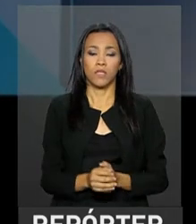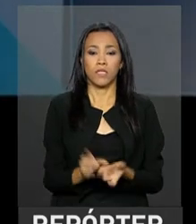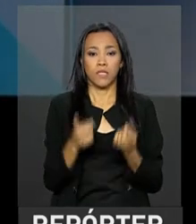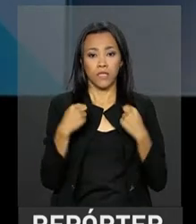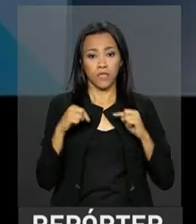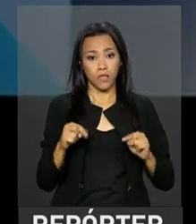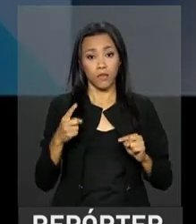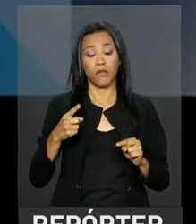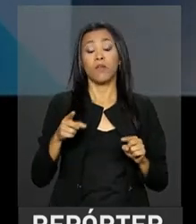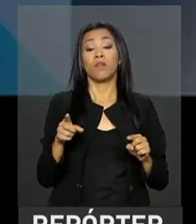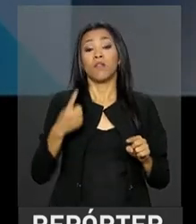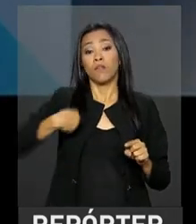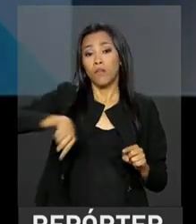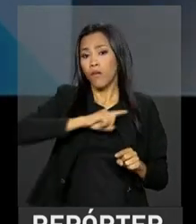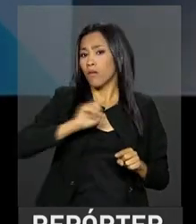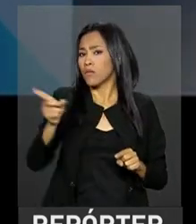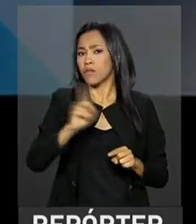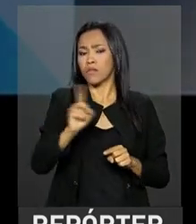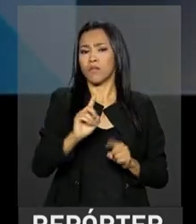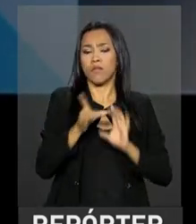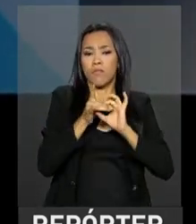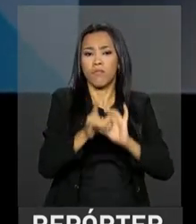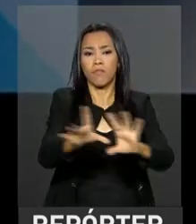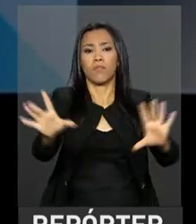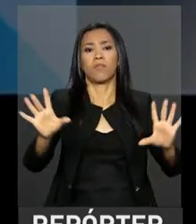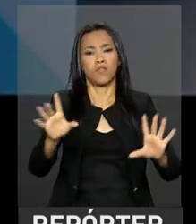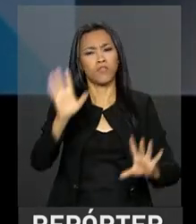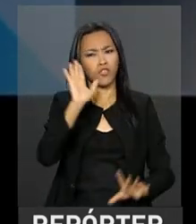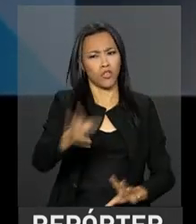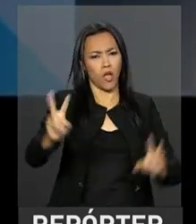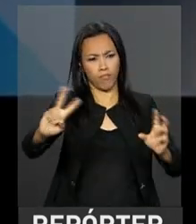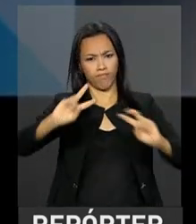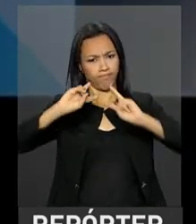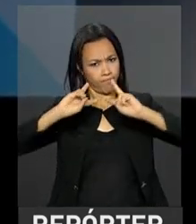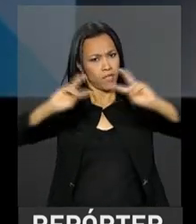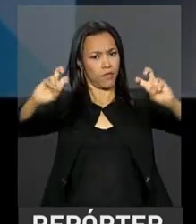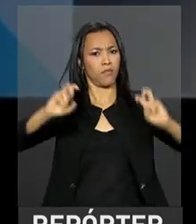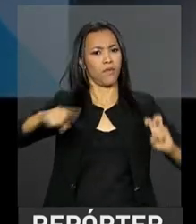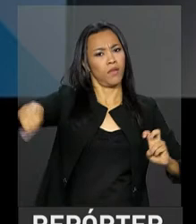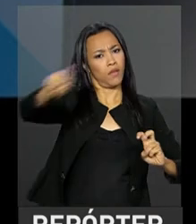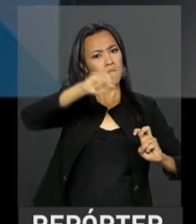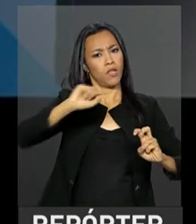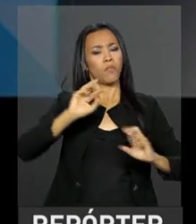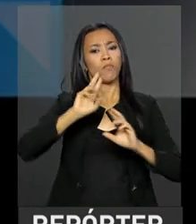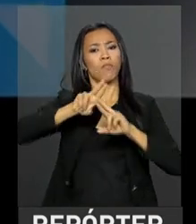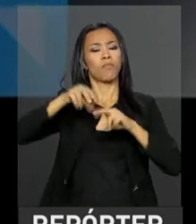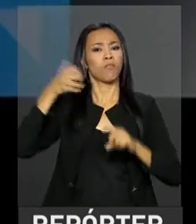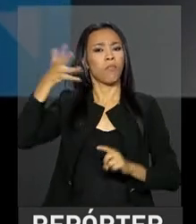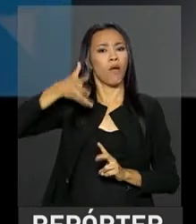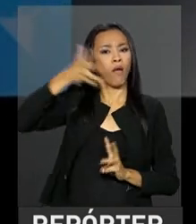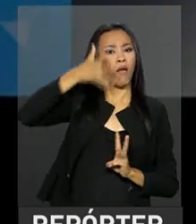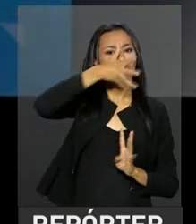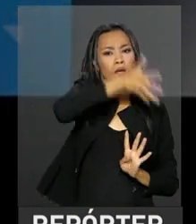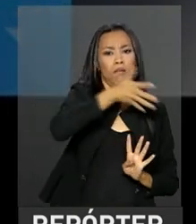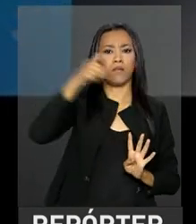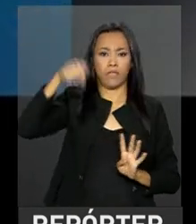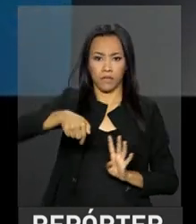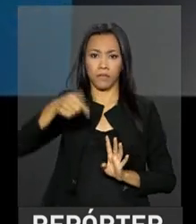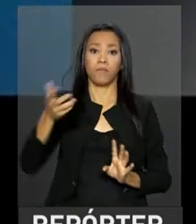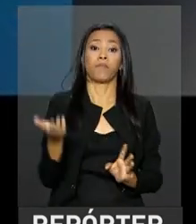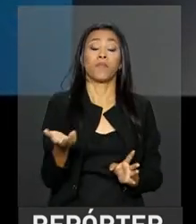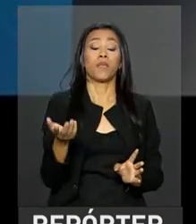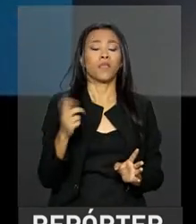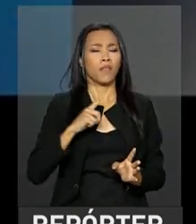Não permitiremos, e verificaram, senhores e senhoras, pelas palavras aqui ditas, que houve